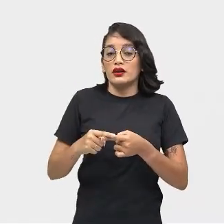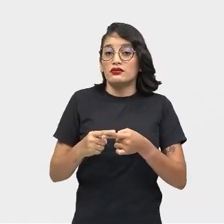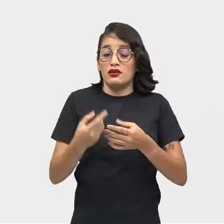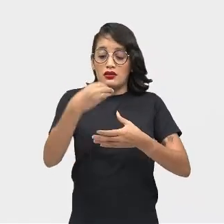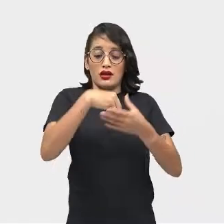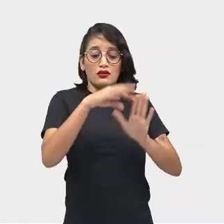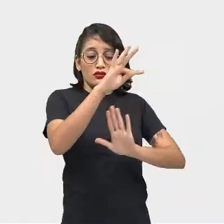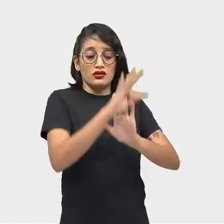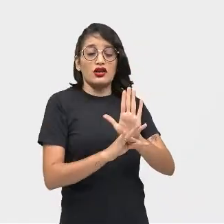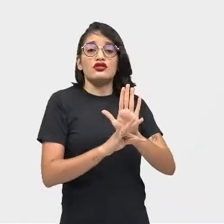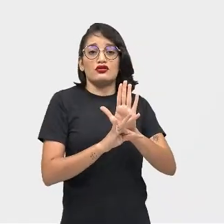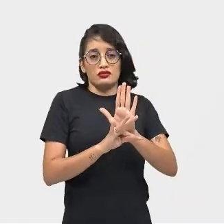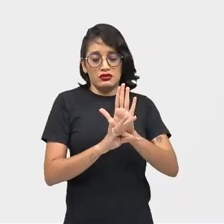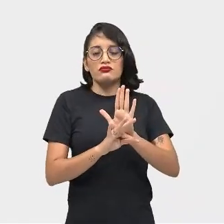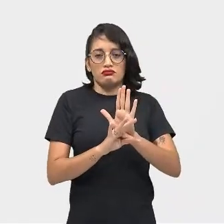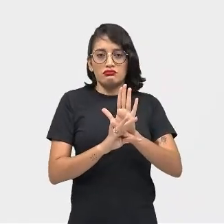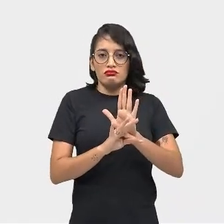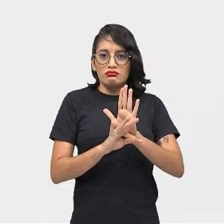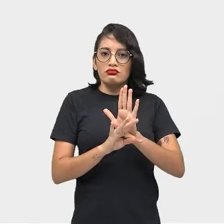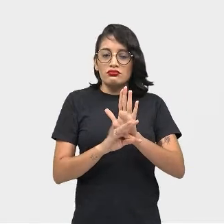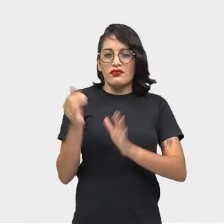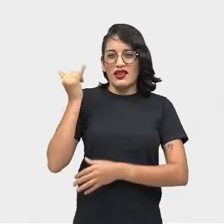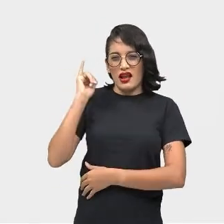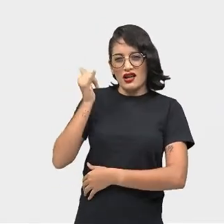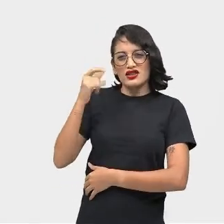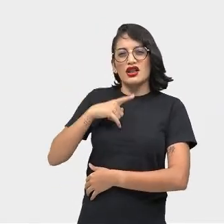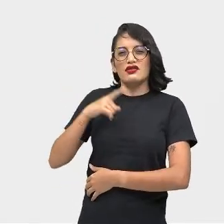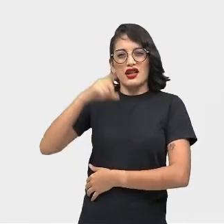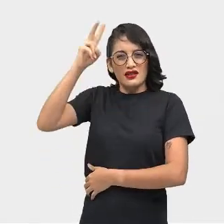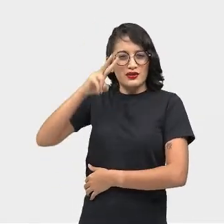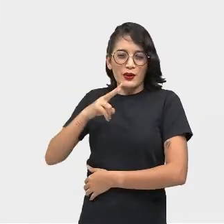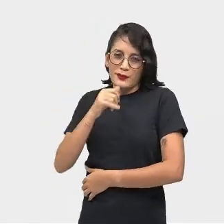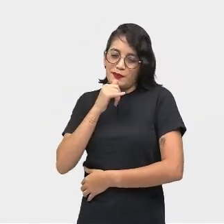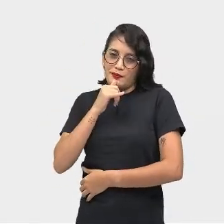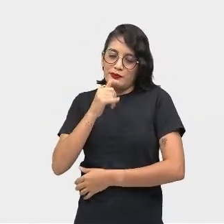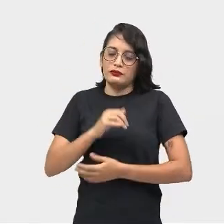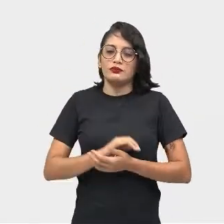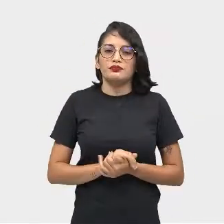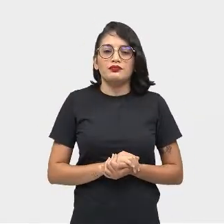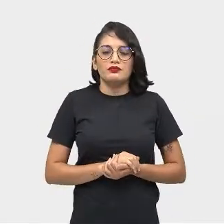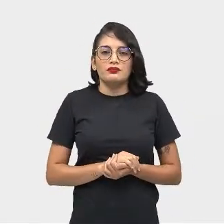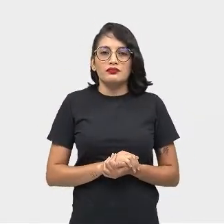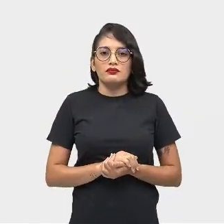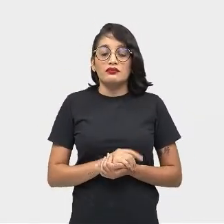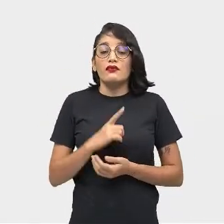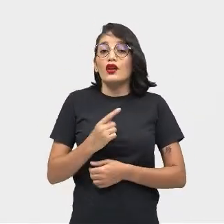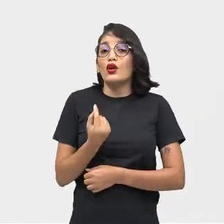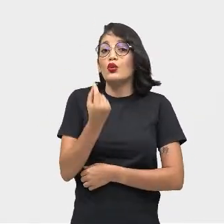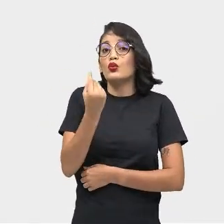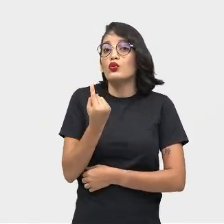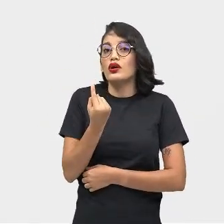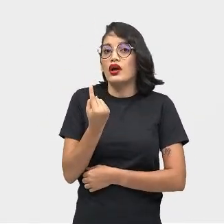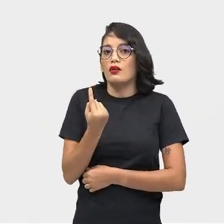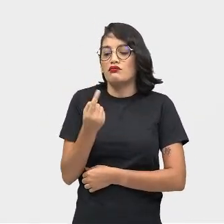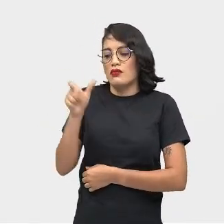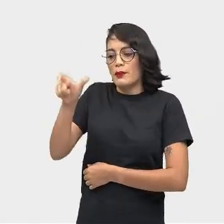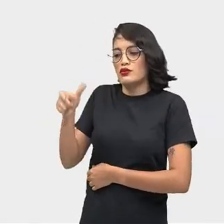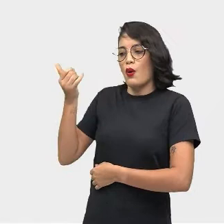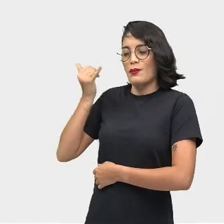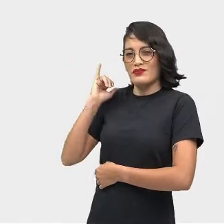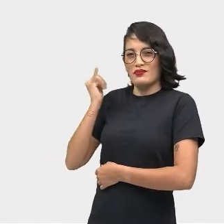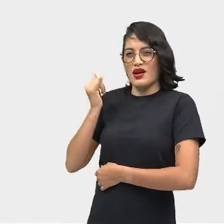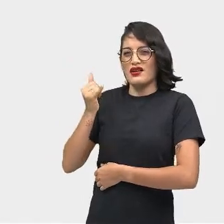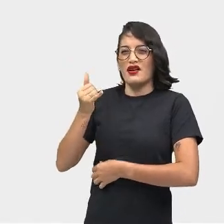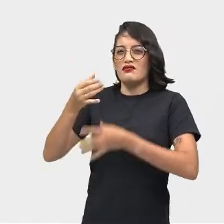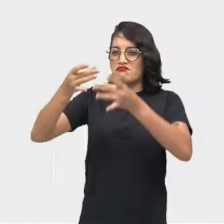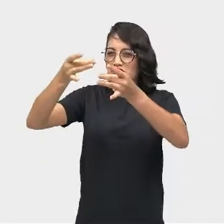textos narrativos, aqueles que apresentam histórias, por exemplo, nós temos um narrador. Então preste atenção